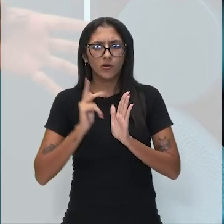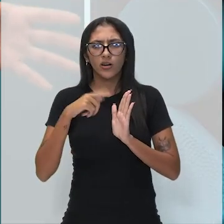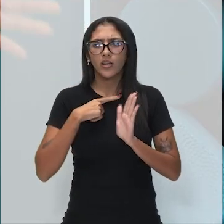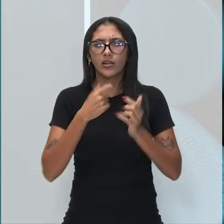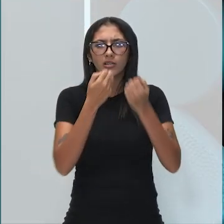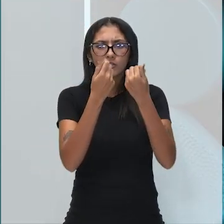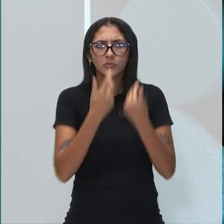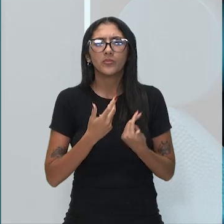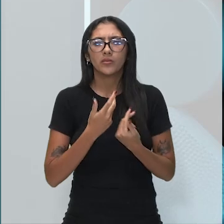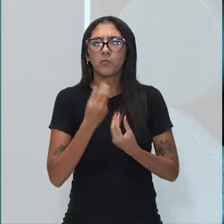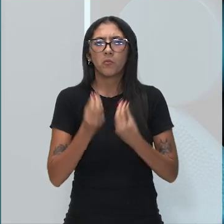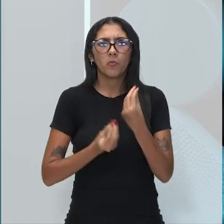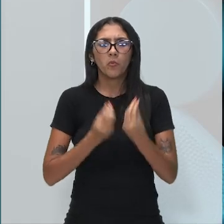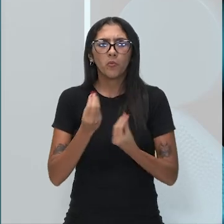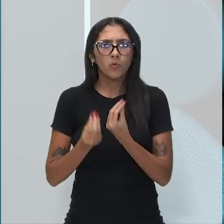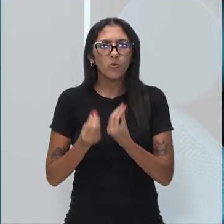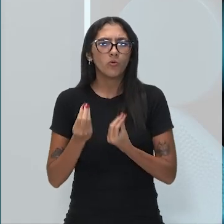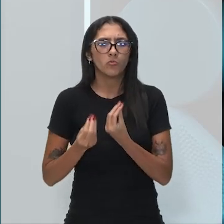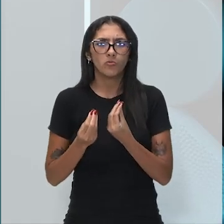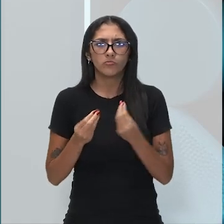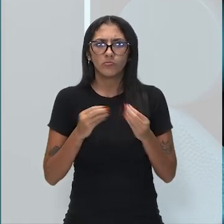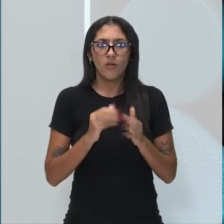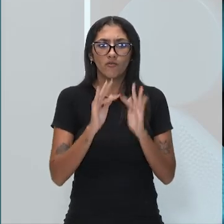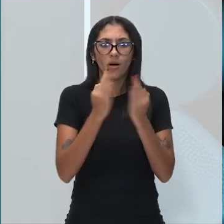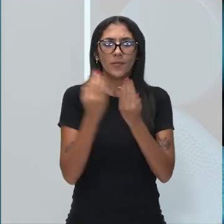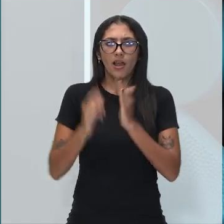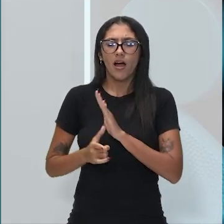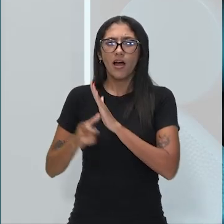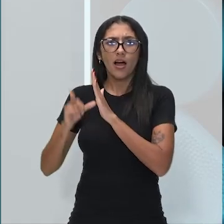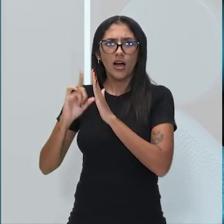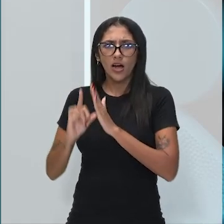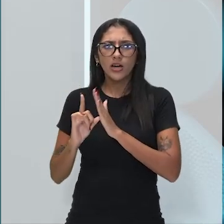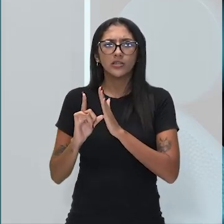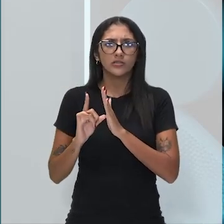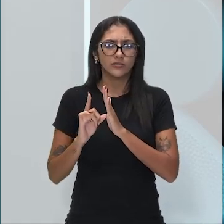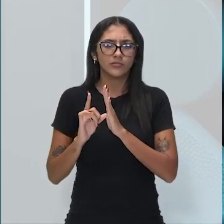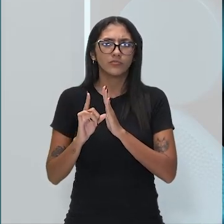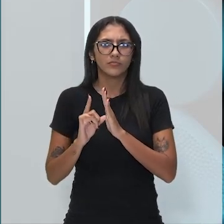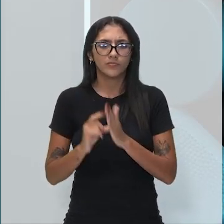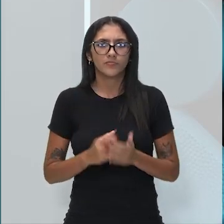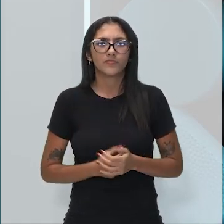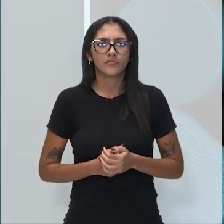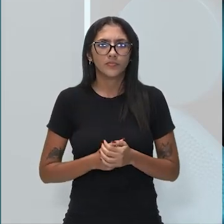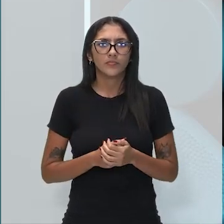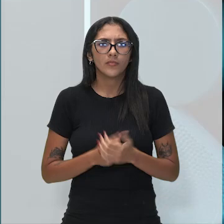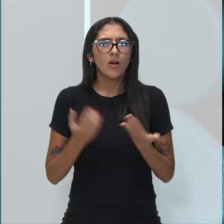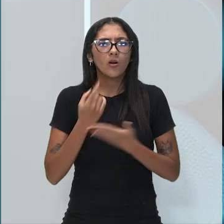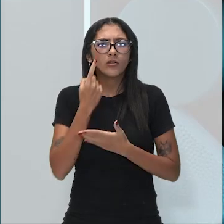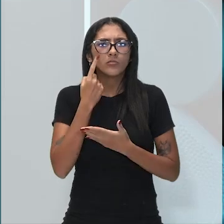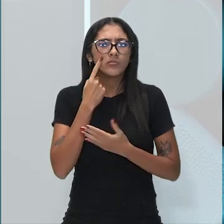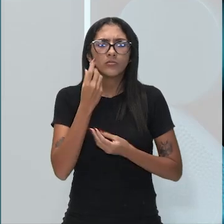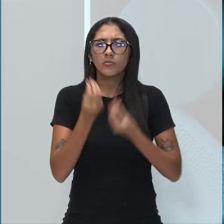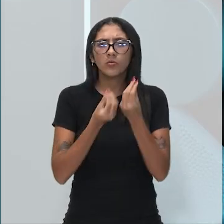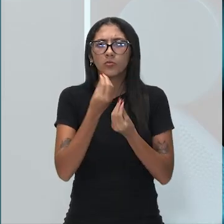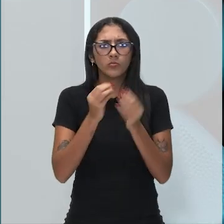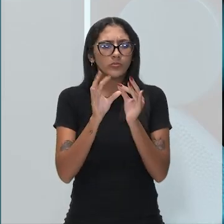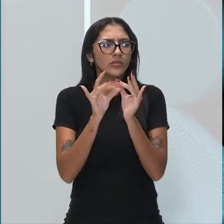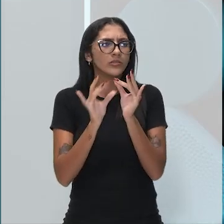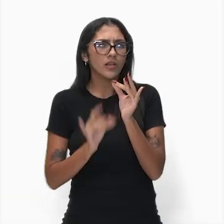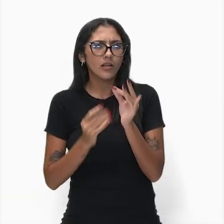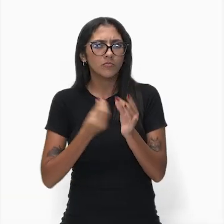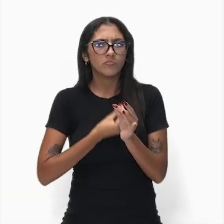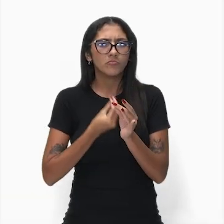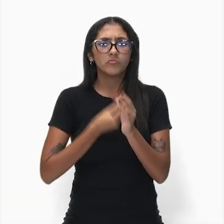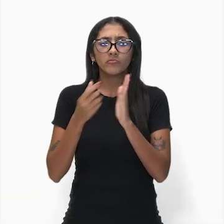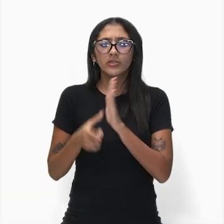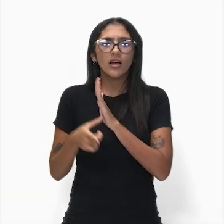do antes e do depois desses personagens. Então vamos voltar ao início do nosso texto para que a gente possa visualizar esse antes.